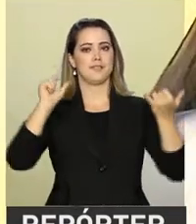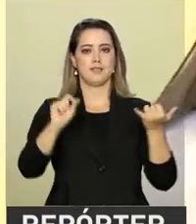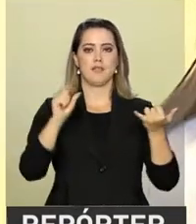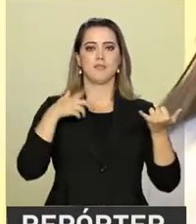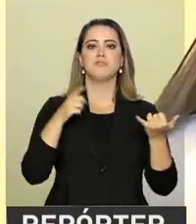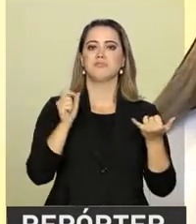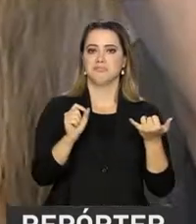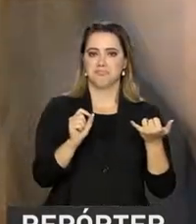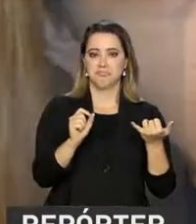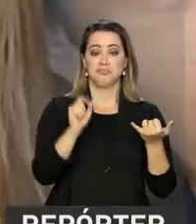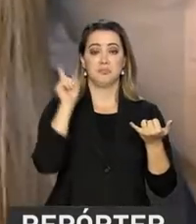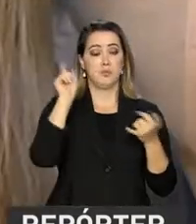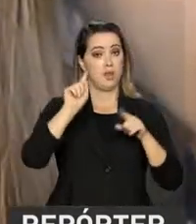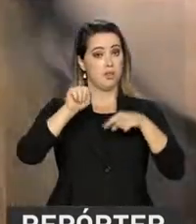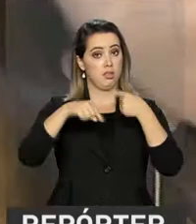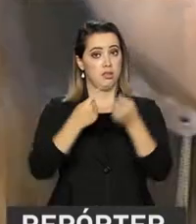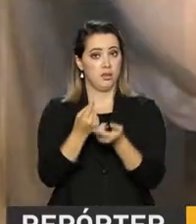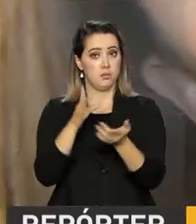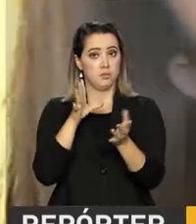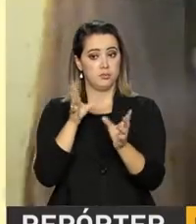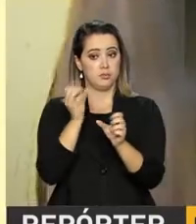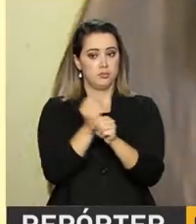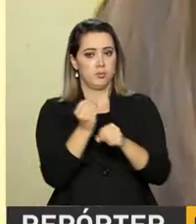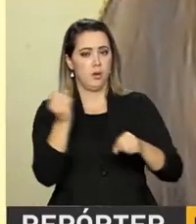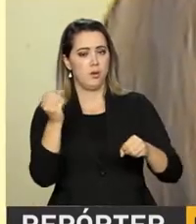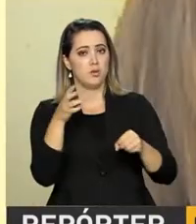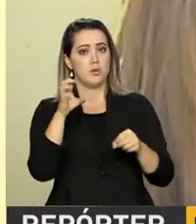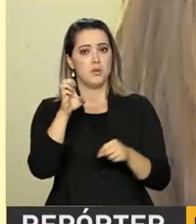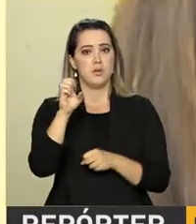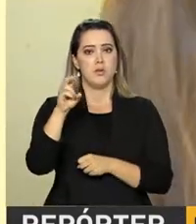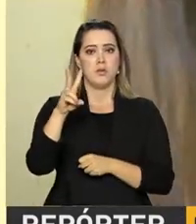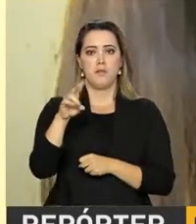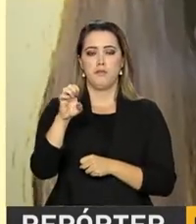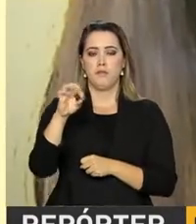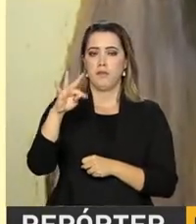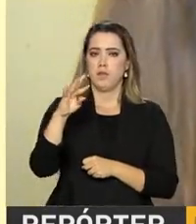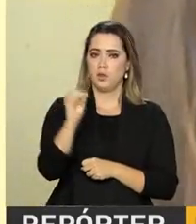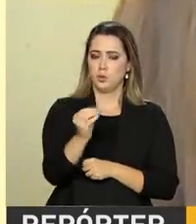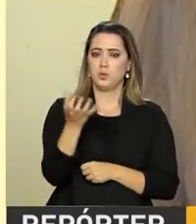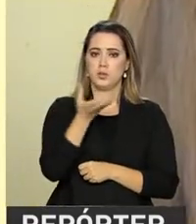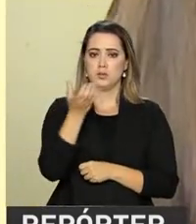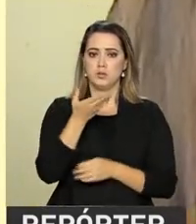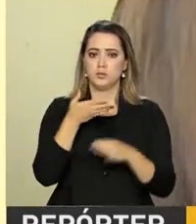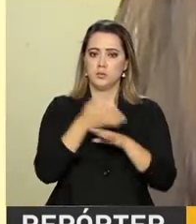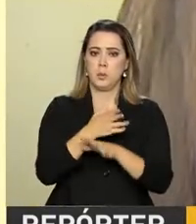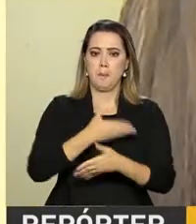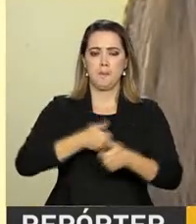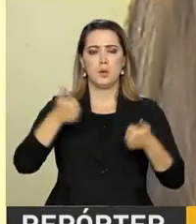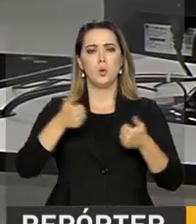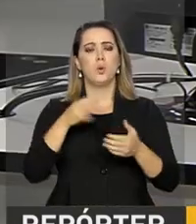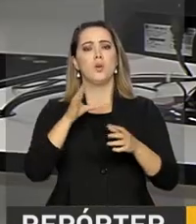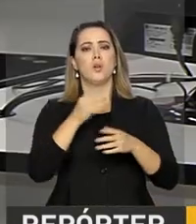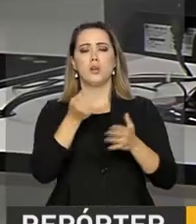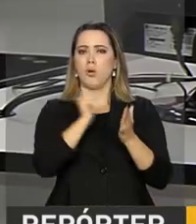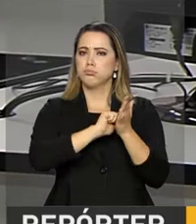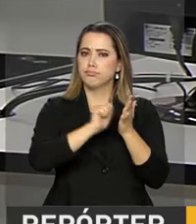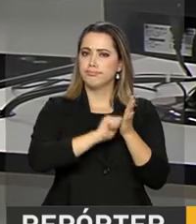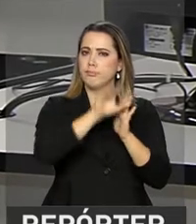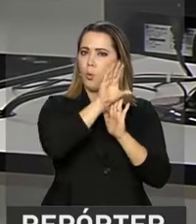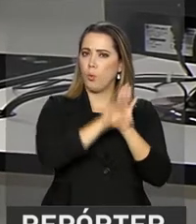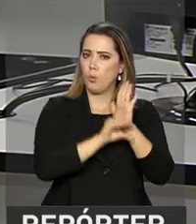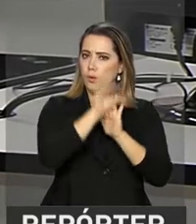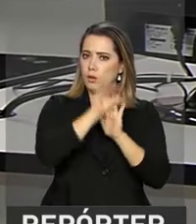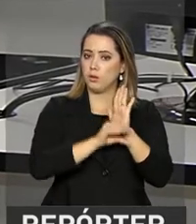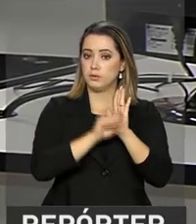grandes festas depois de se formar em eventos veio a vontade de deixar o currículo ainda mais atraente a oportunidade